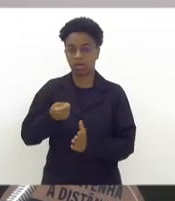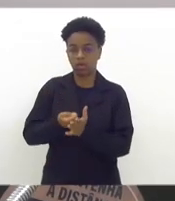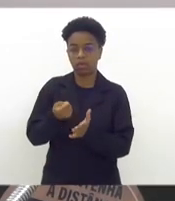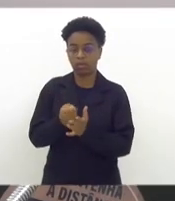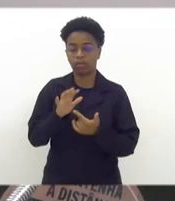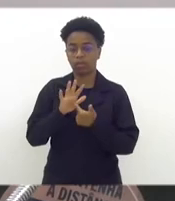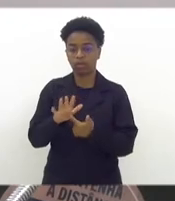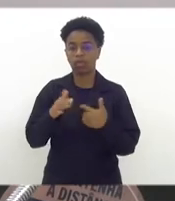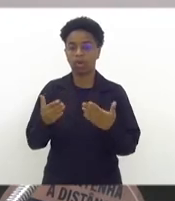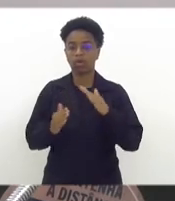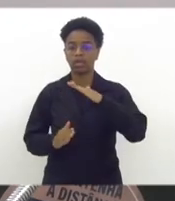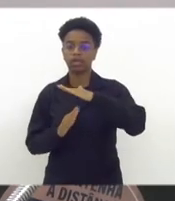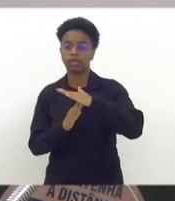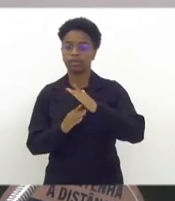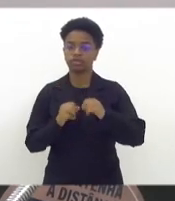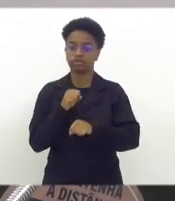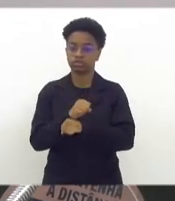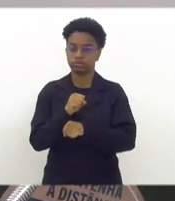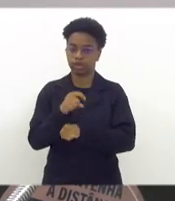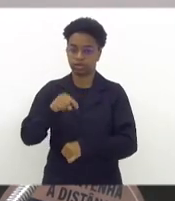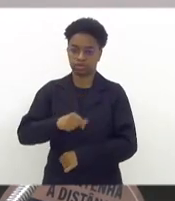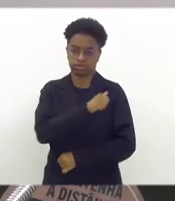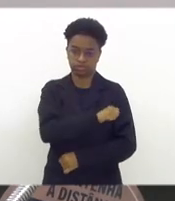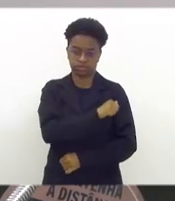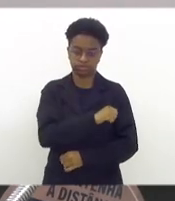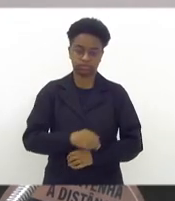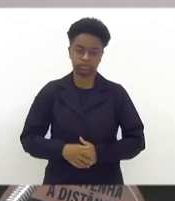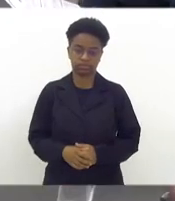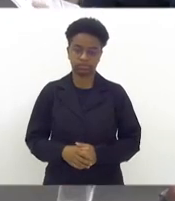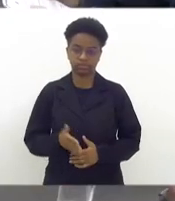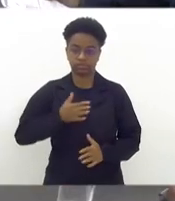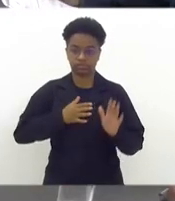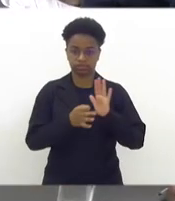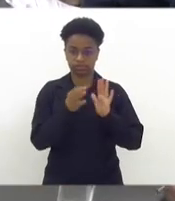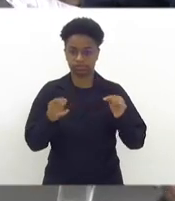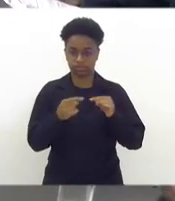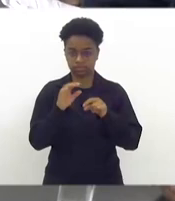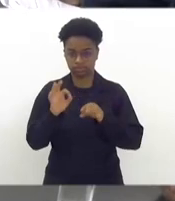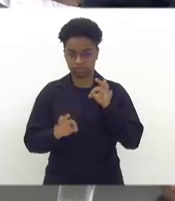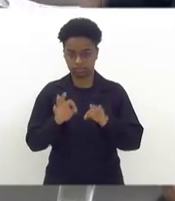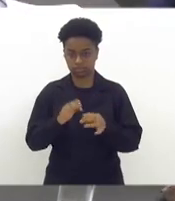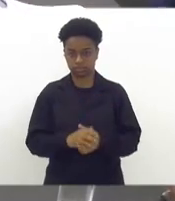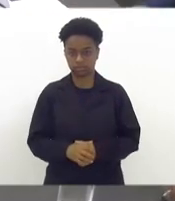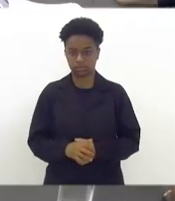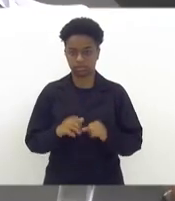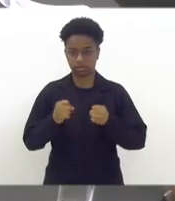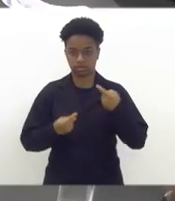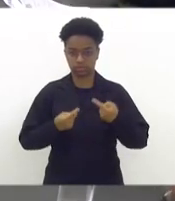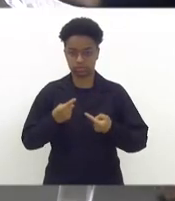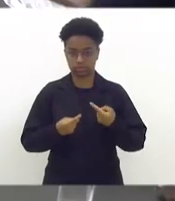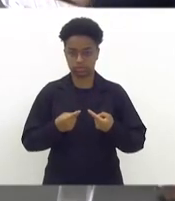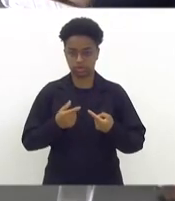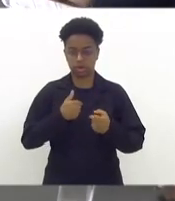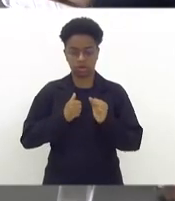tempo estimado de espera no estado do Rio de Janeiro para parecer, deputado Filipinho Raves. Meu parecer pela juridicidade, presidente. Em discussão. Eu